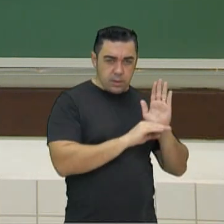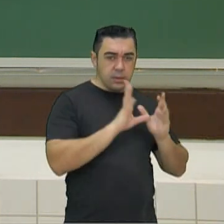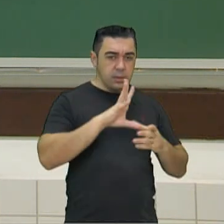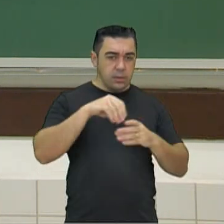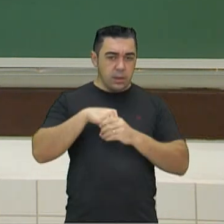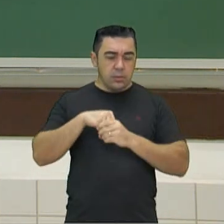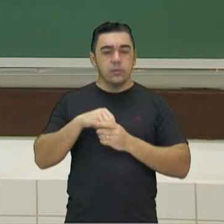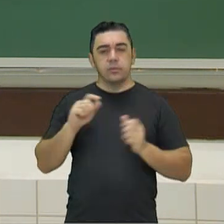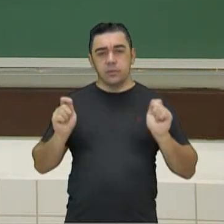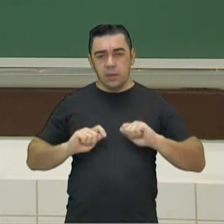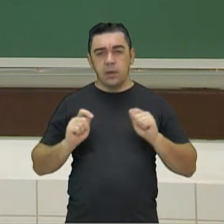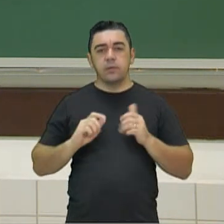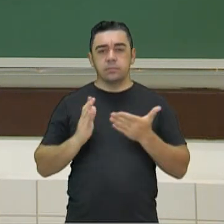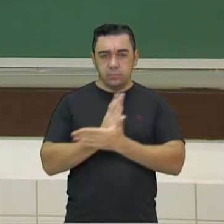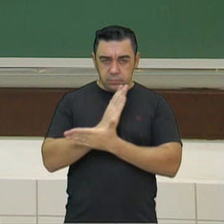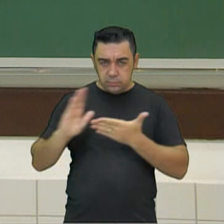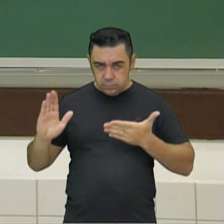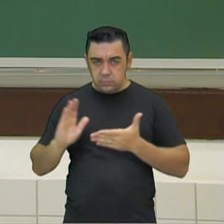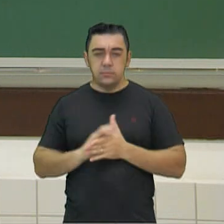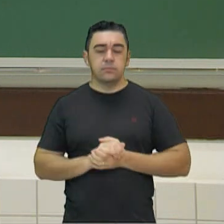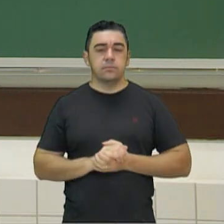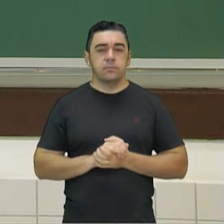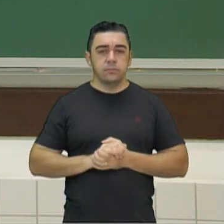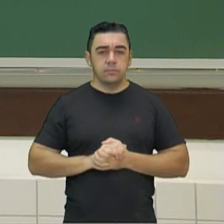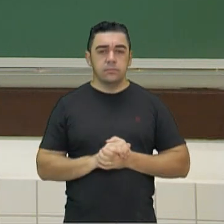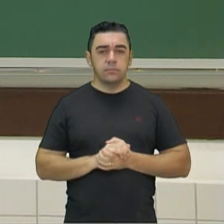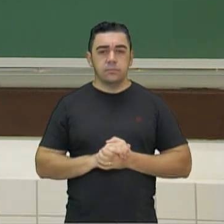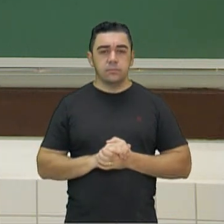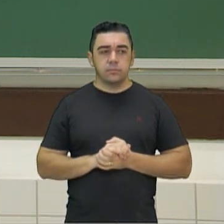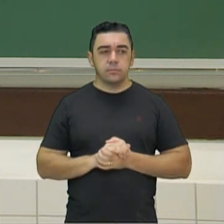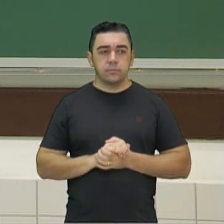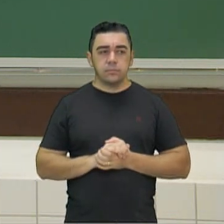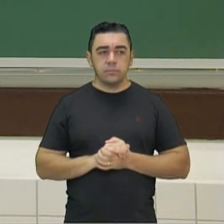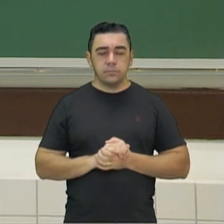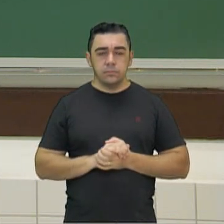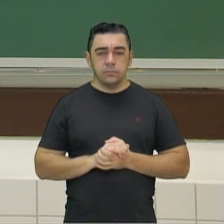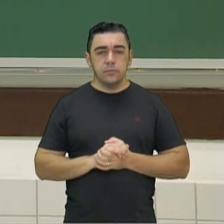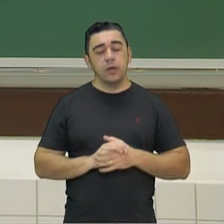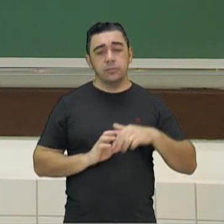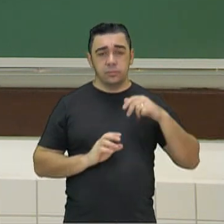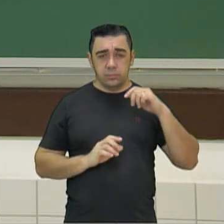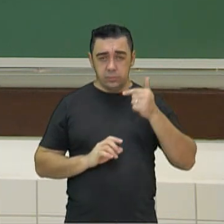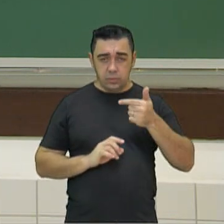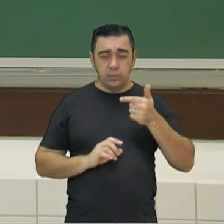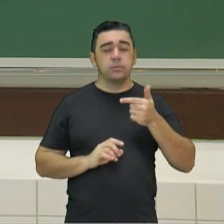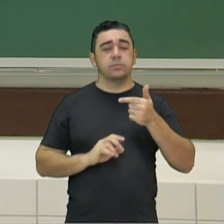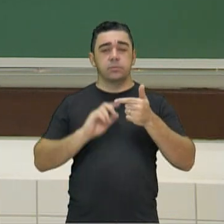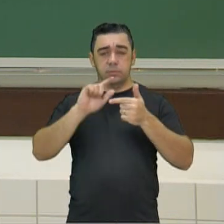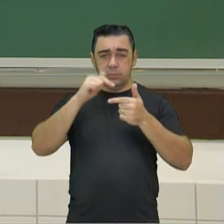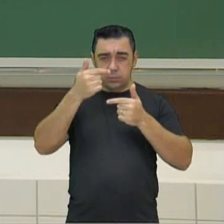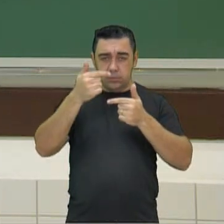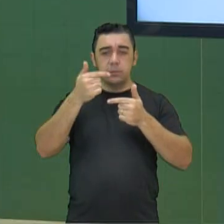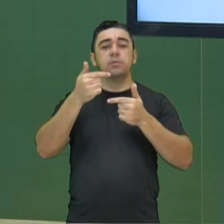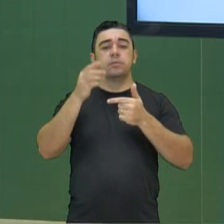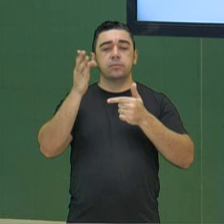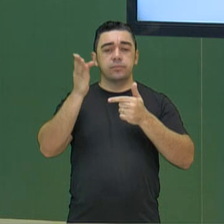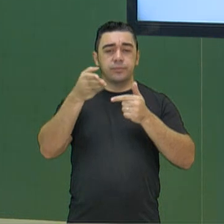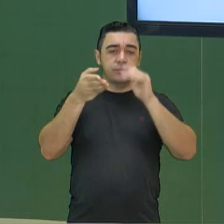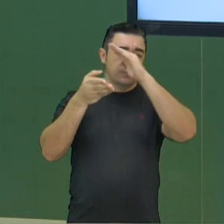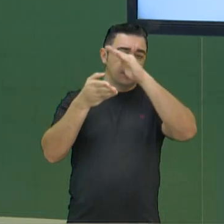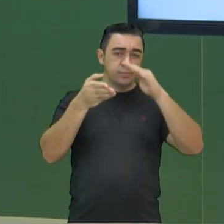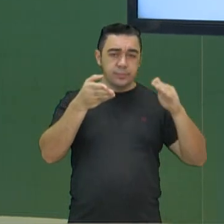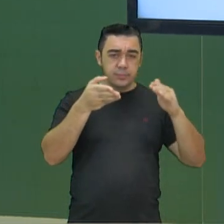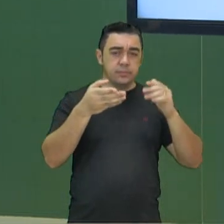radical, eu posso distribuir essa raiz. E aqui, 2 dividido por 2 é outra propriedade de radiciação. Eu